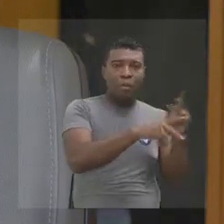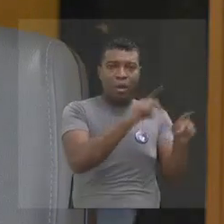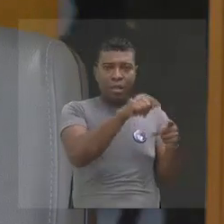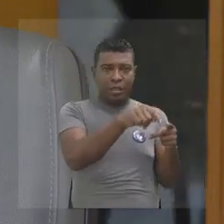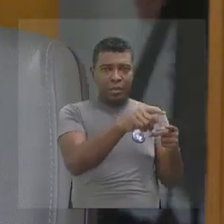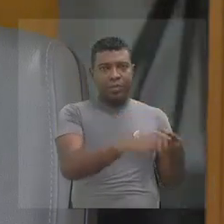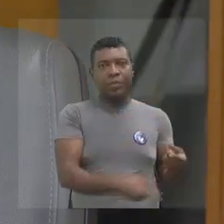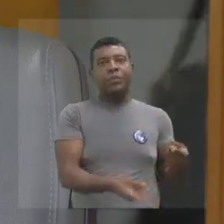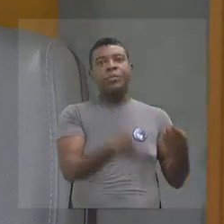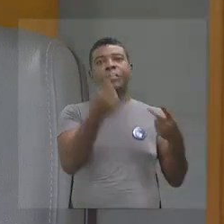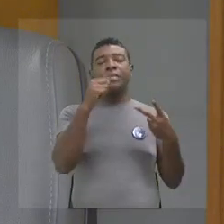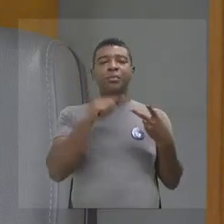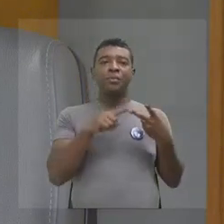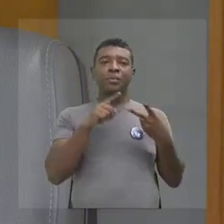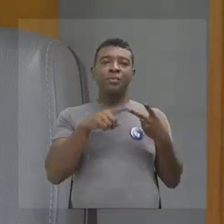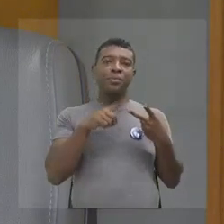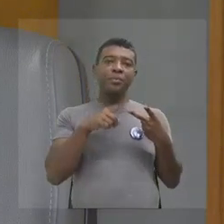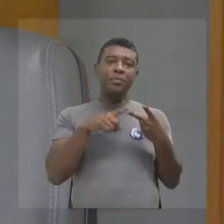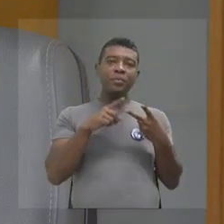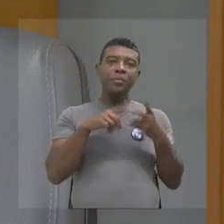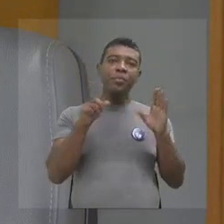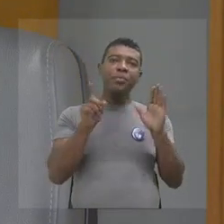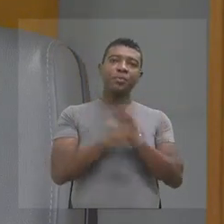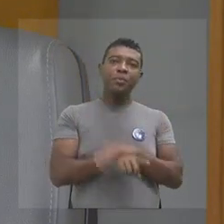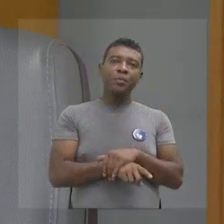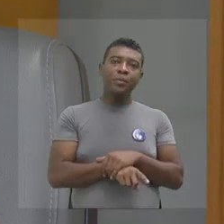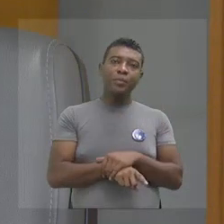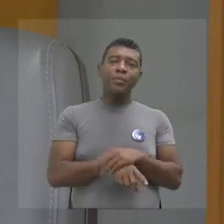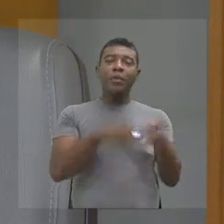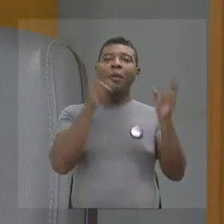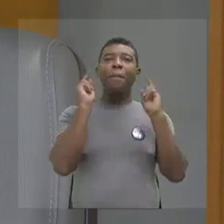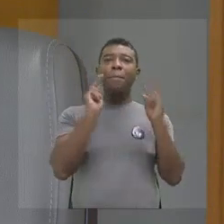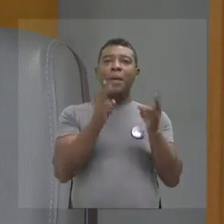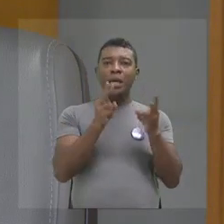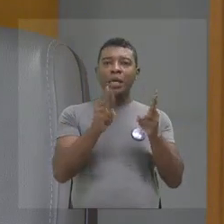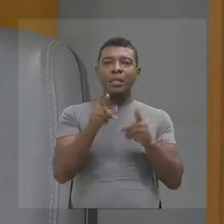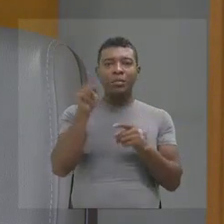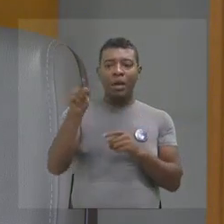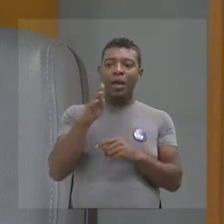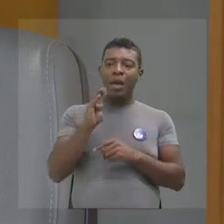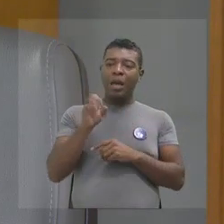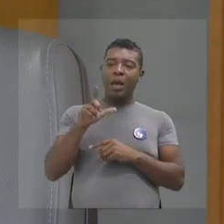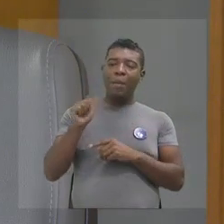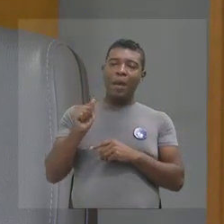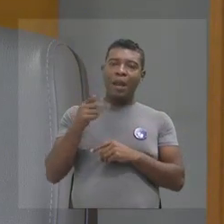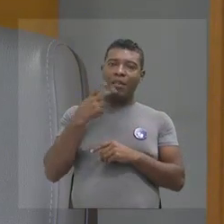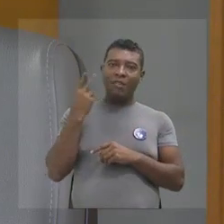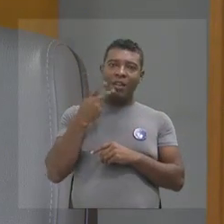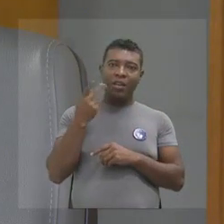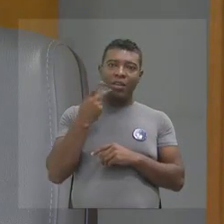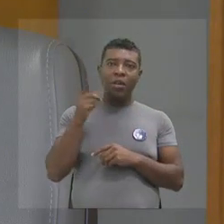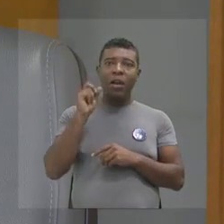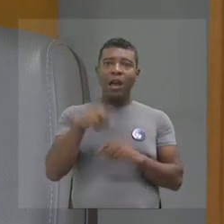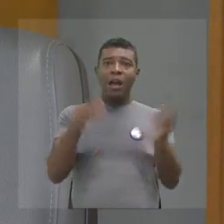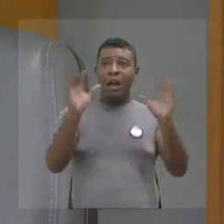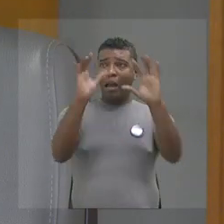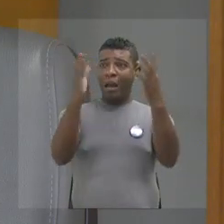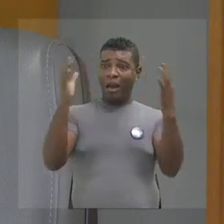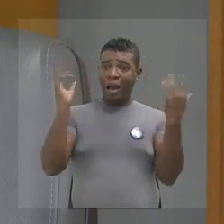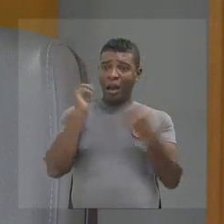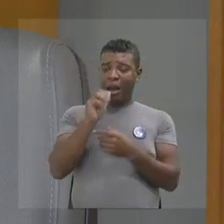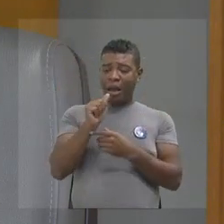segundo lugar eu gostaria de entrar na pauta que a bela tinha falado sobre a questão do desmatamento da Mata Atlântica que nosso estado